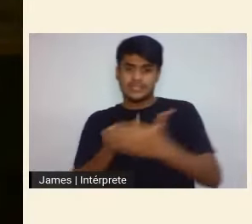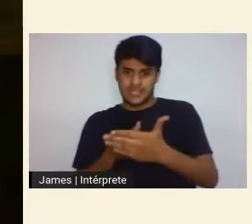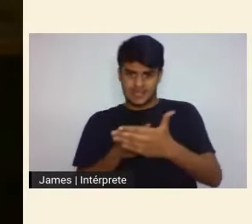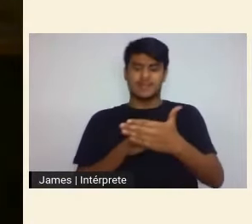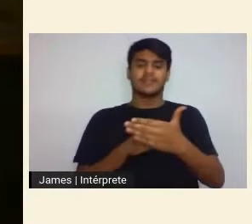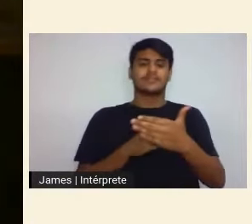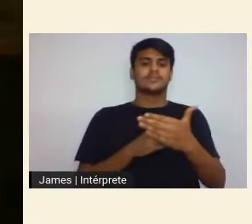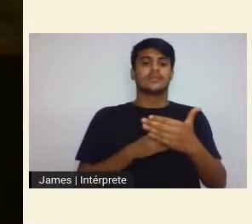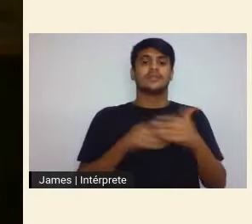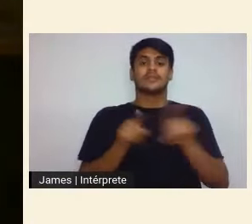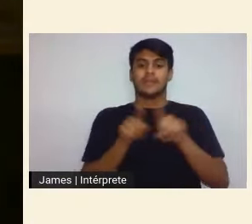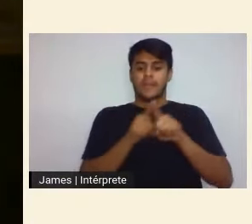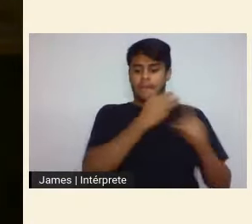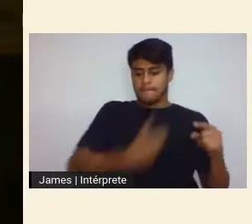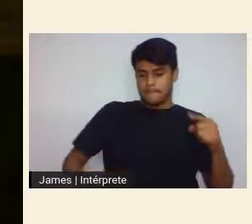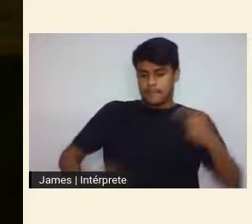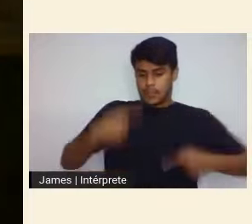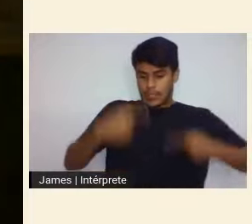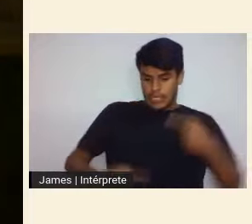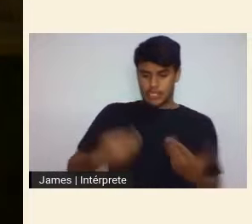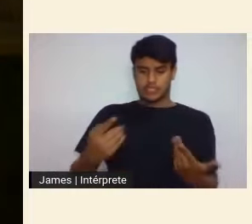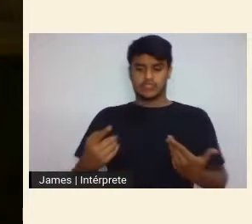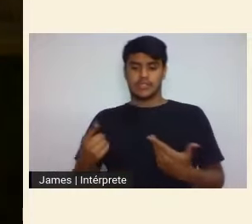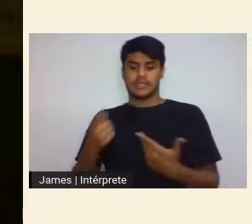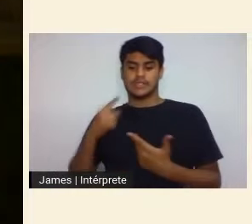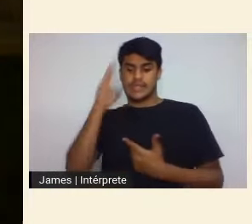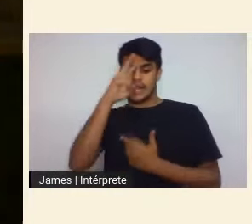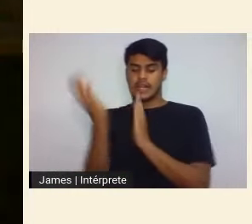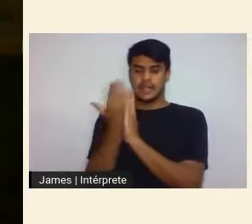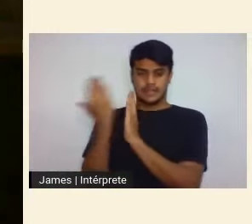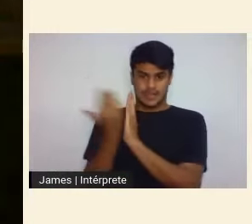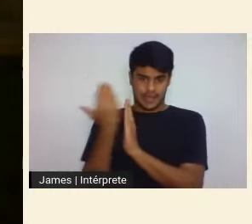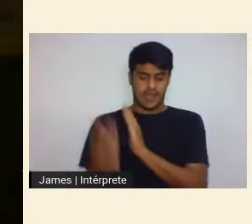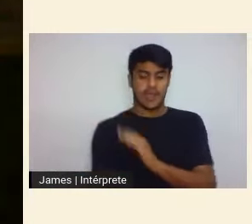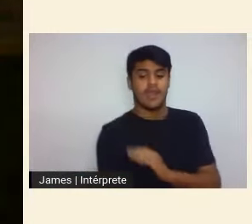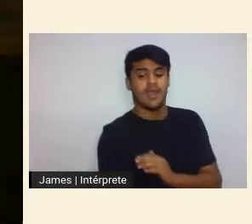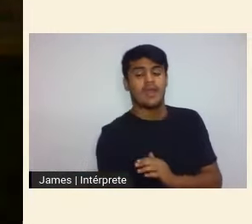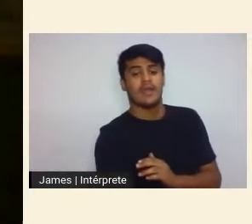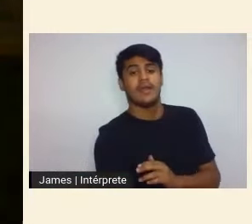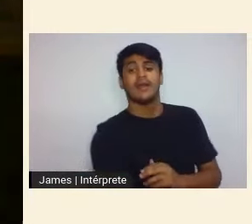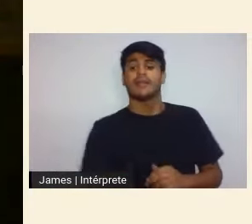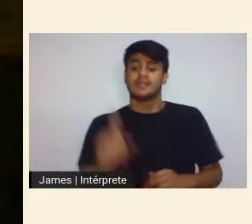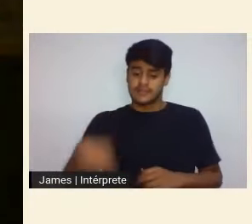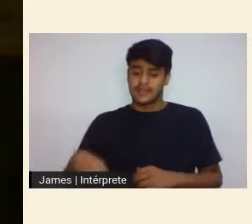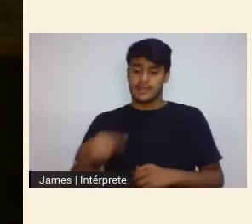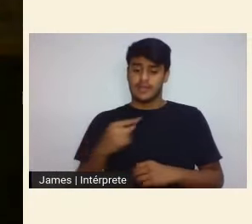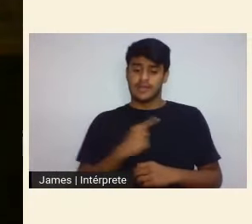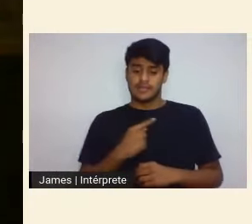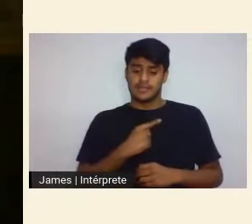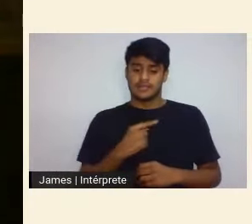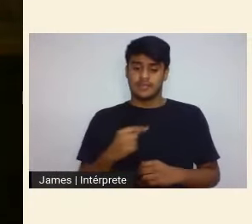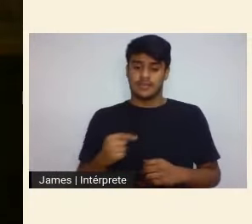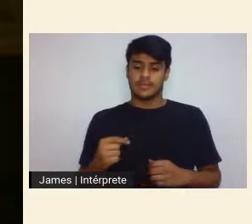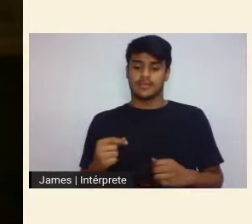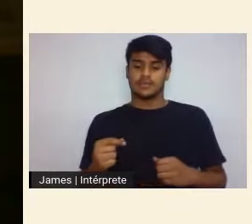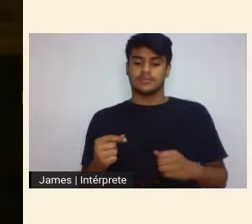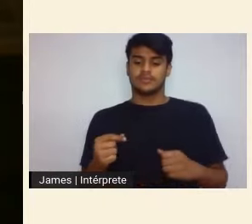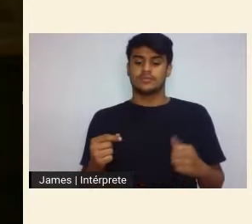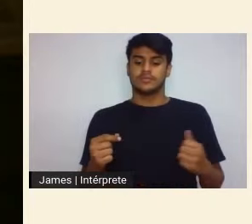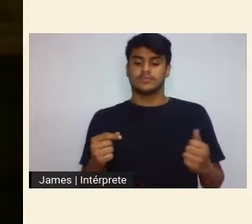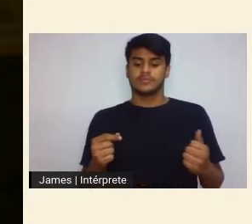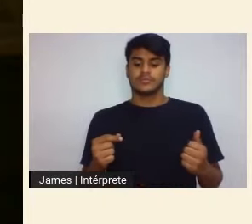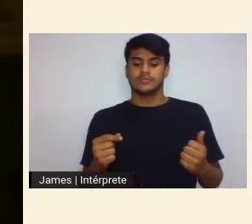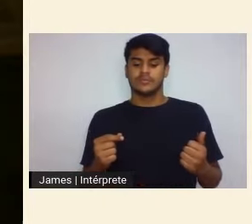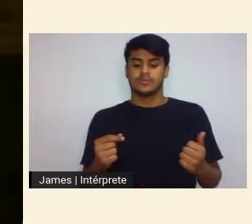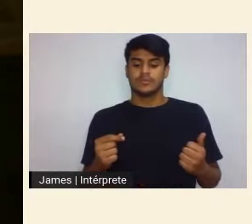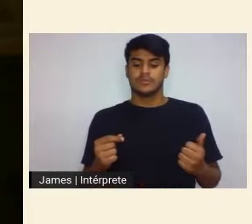fronteiras literárias são muitas vezes expressões que, mais do que sinônimo, guardam profunda analogia no campo da história.